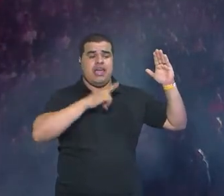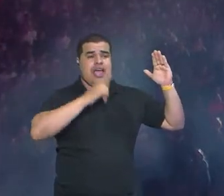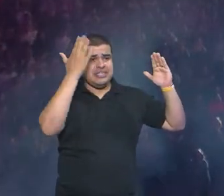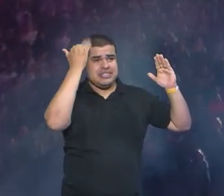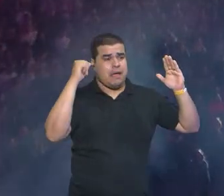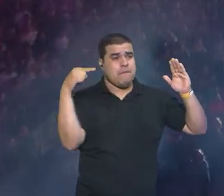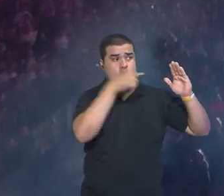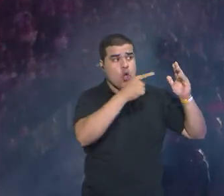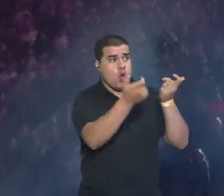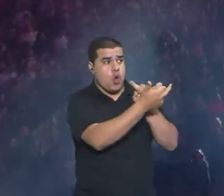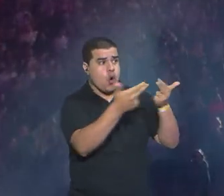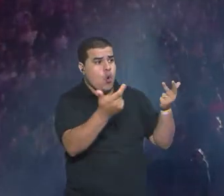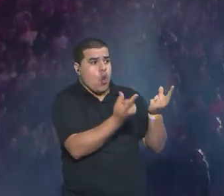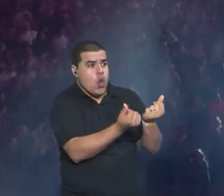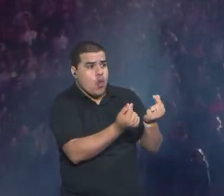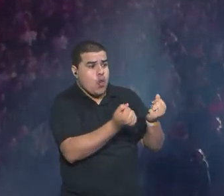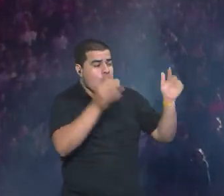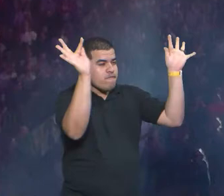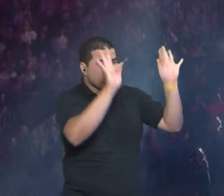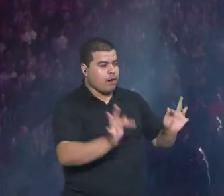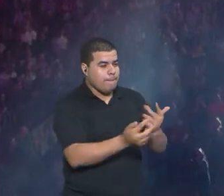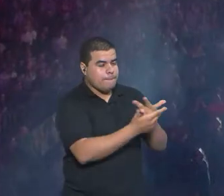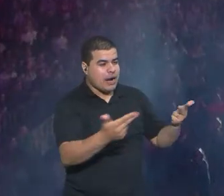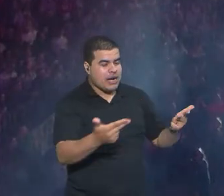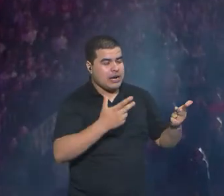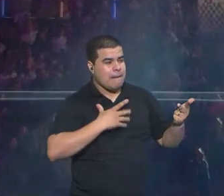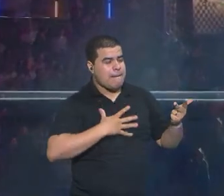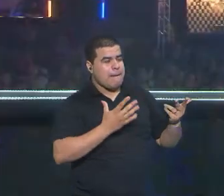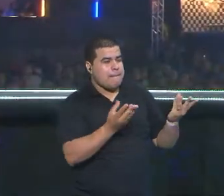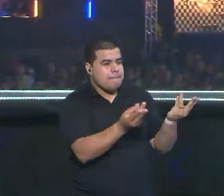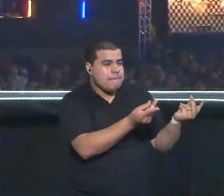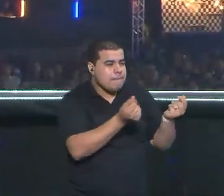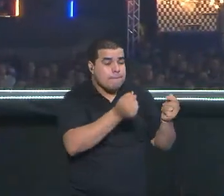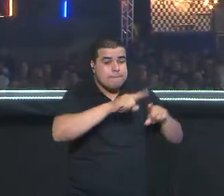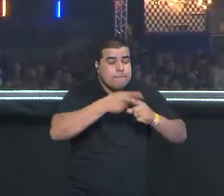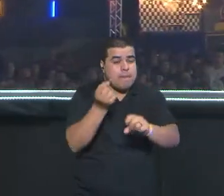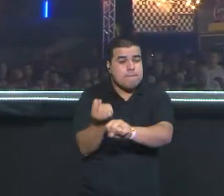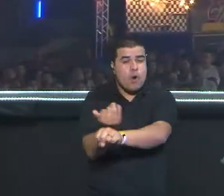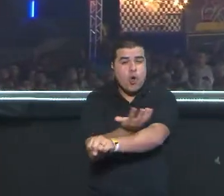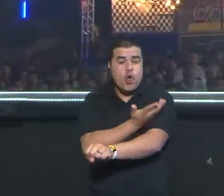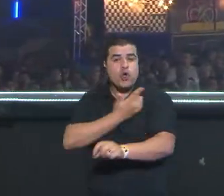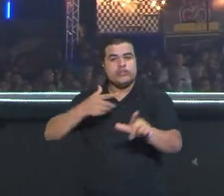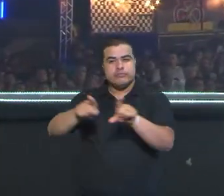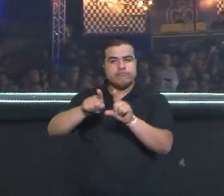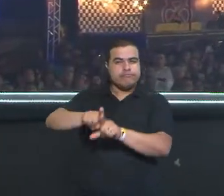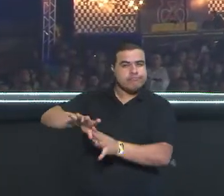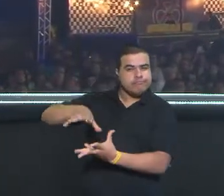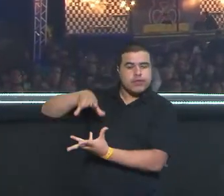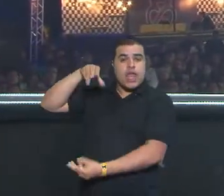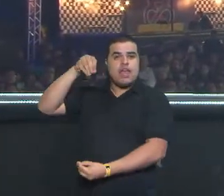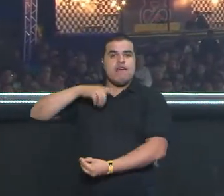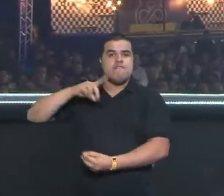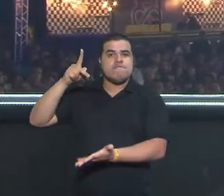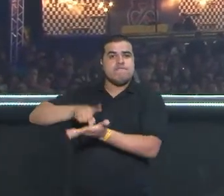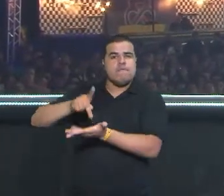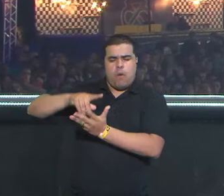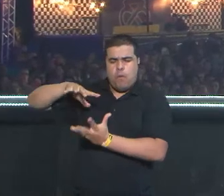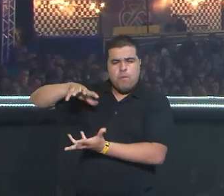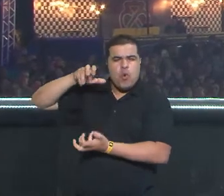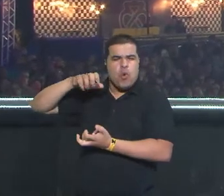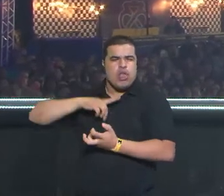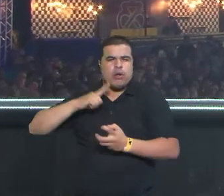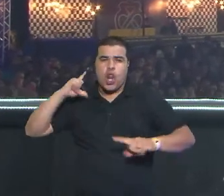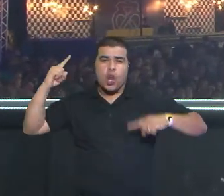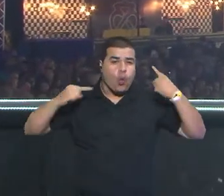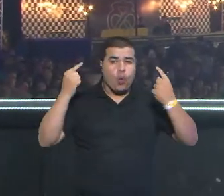a felicidade não está nessas coisas não são só gigantes de materiais principalmente emocionais e espirituais a verdade que o mundo vive uma